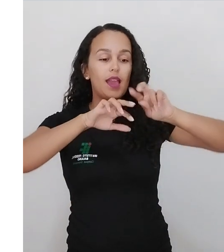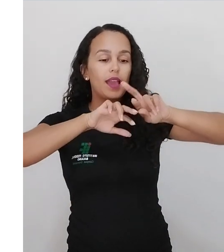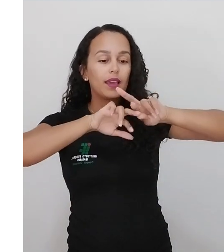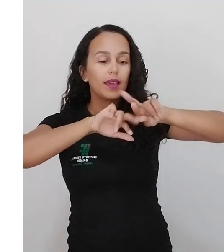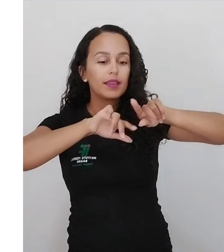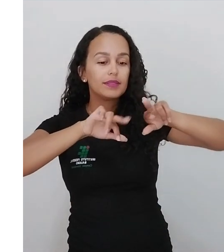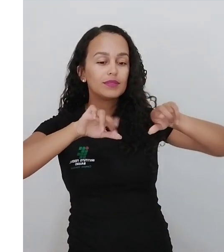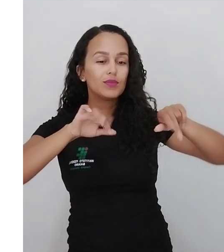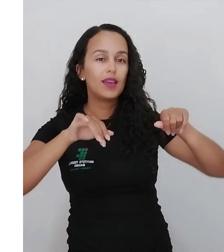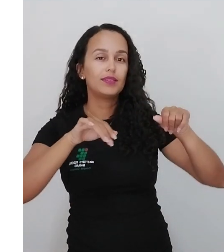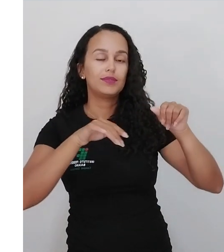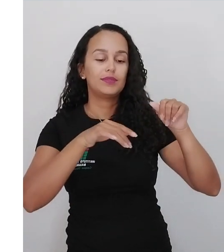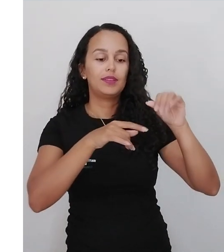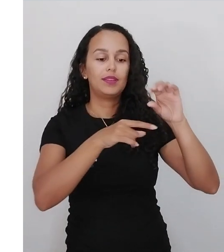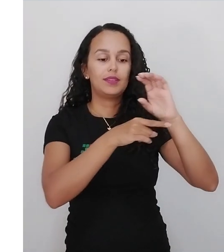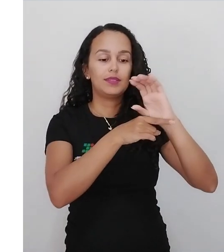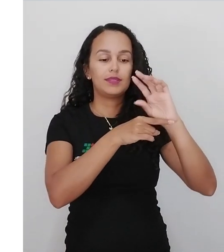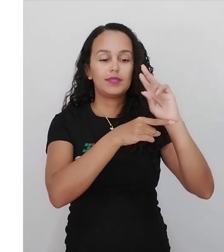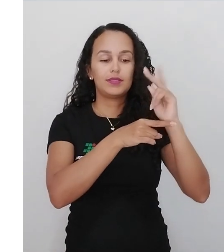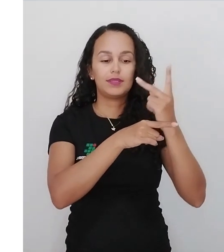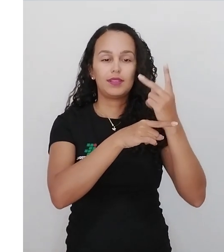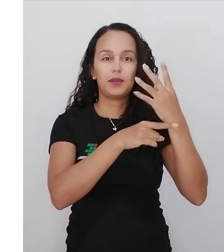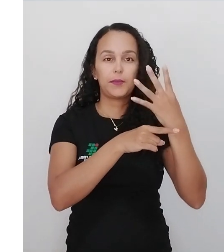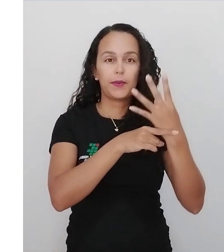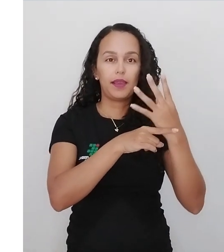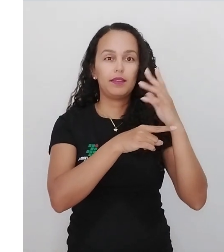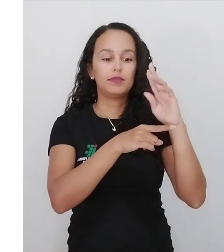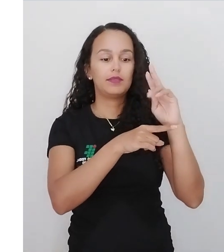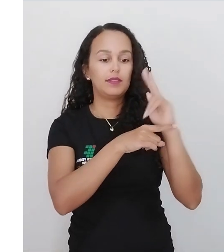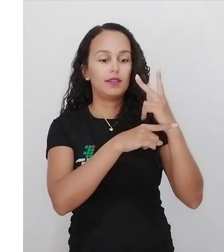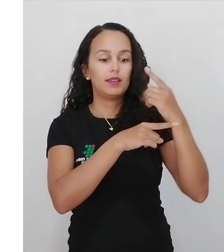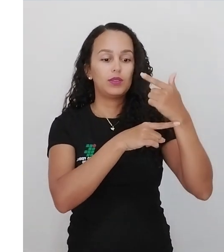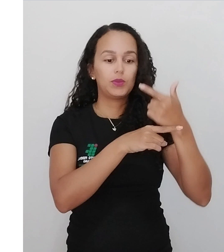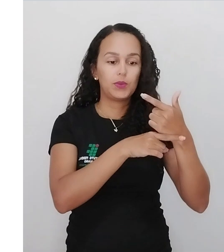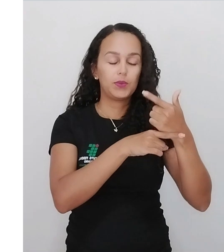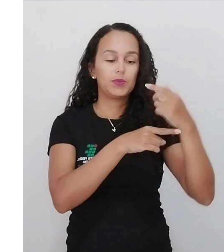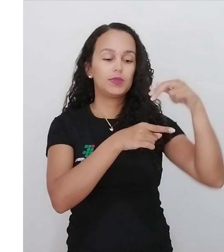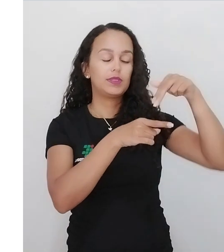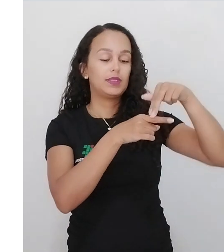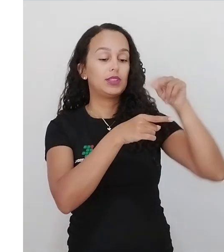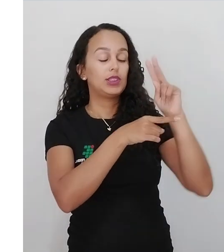o vapor de água e o CO2. Logo em seguida, né,